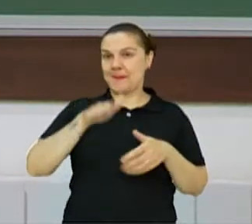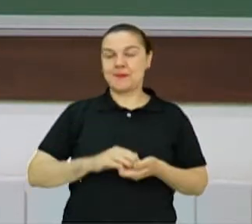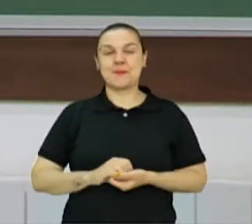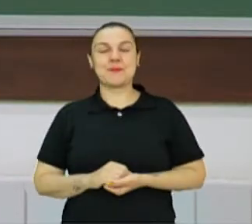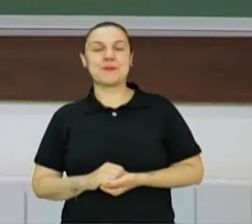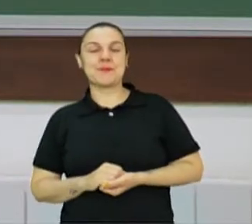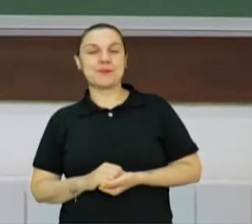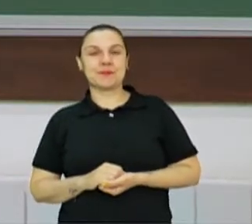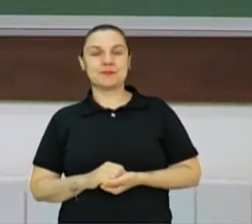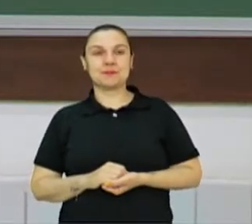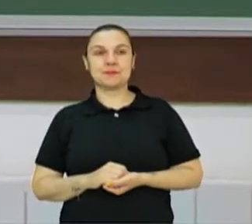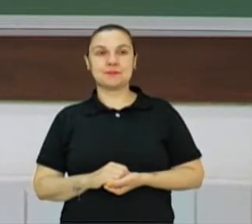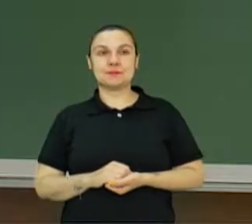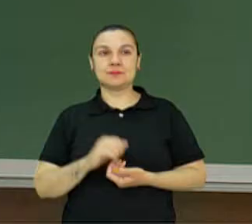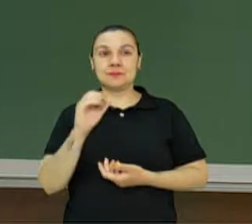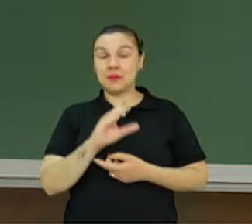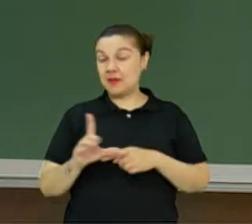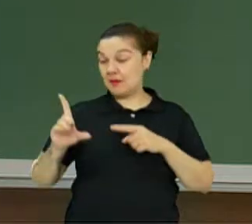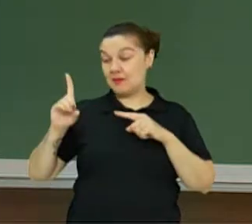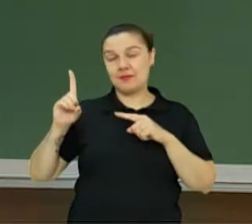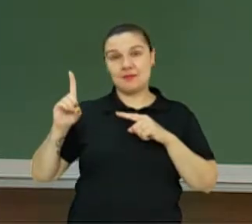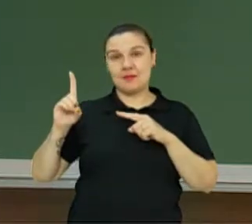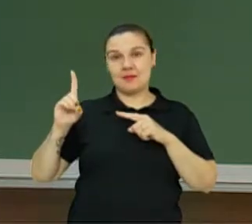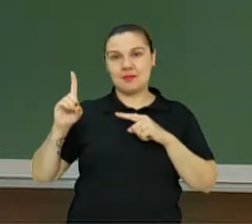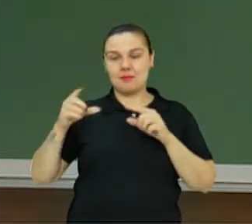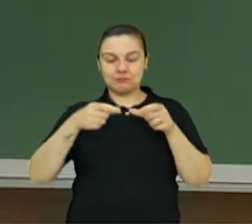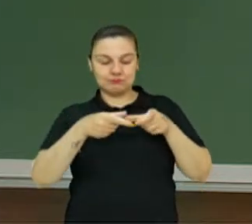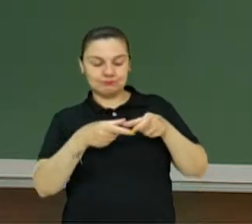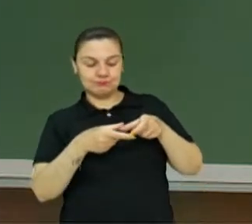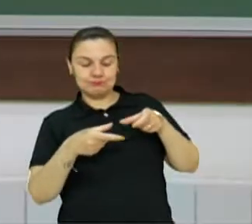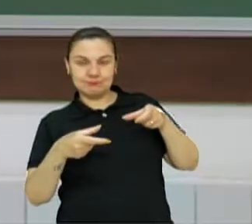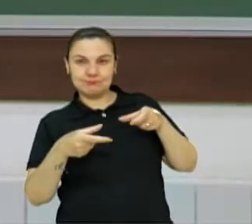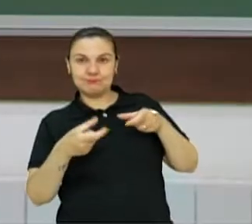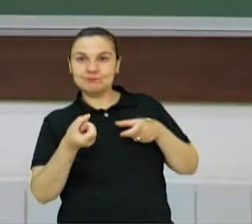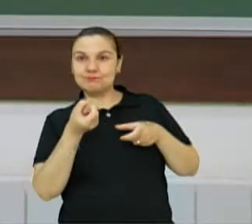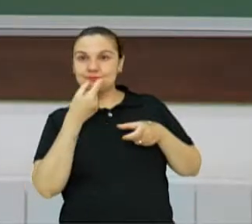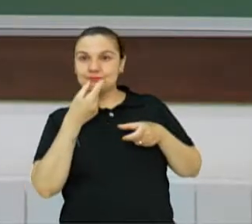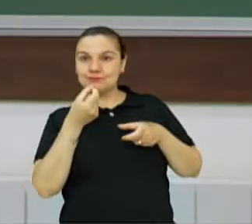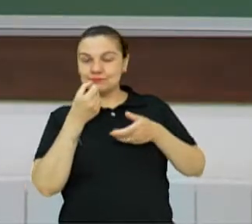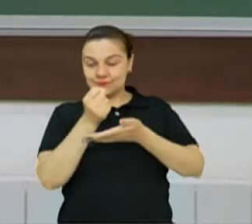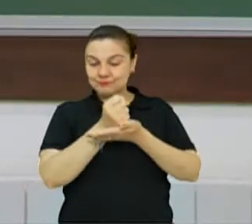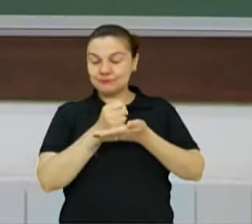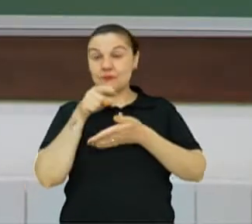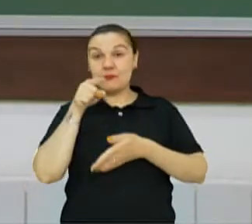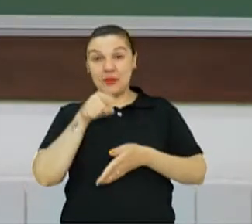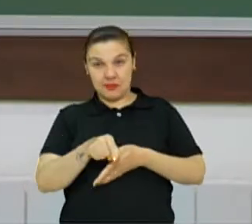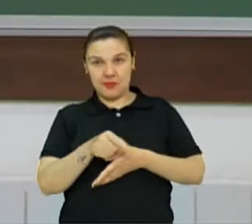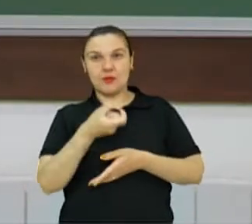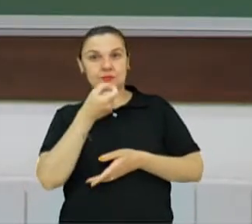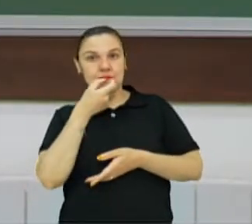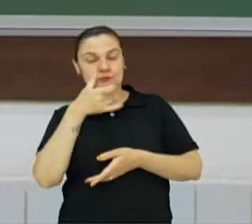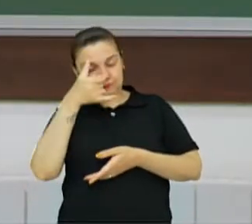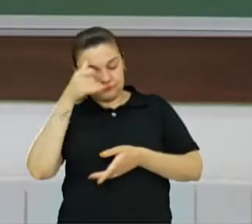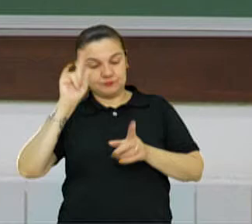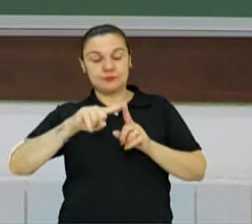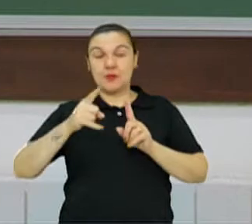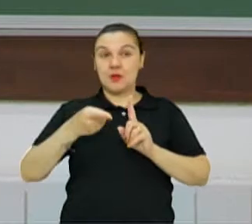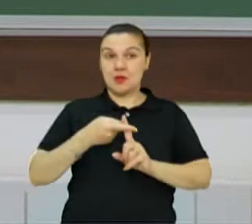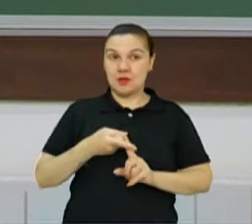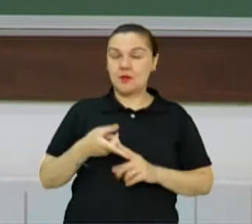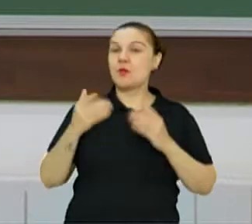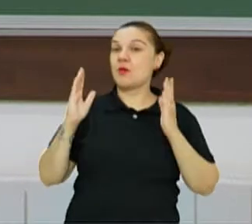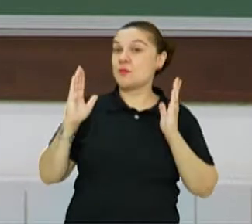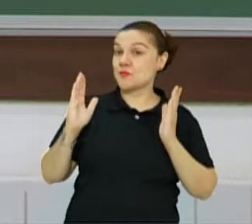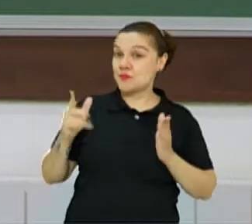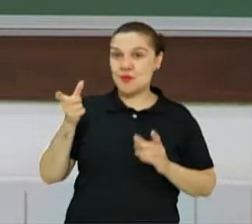tá? Na letra D, a cartelinha aqui com as pílulas. Então, a pílula anticoncepcional, como a